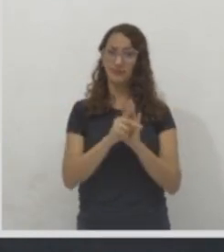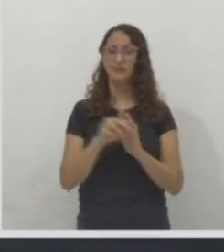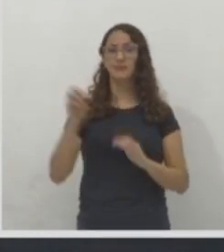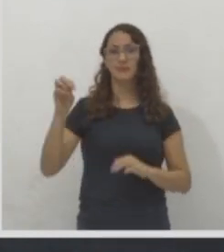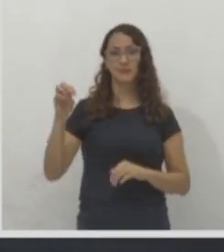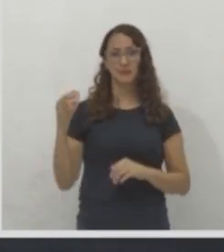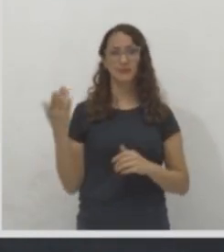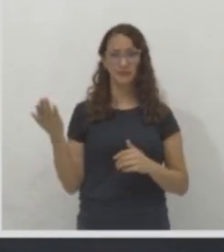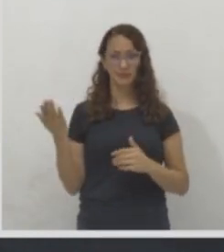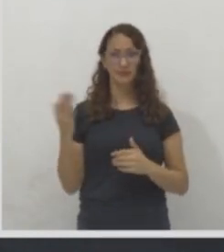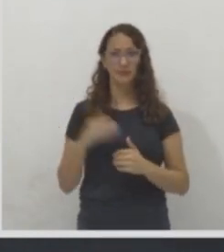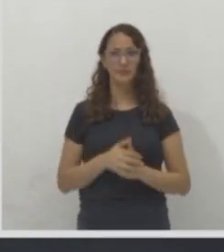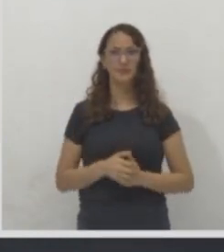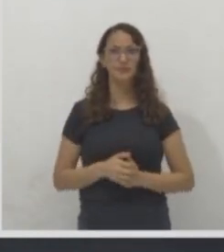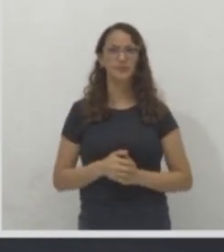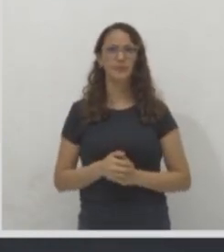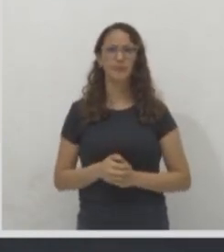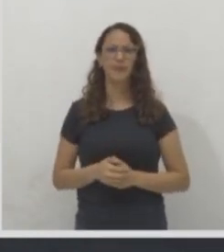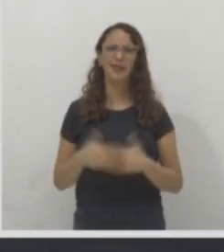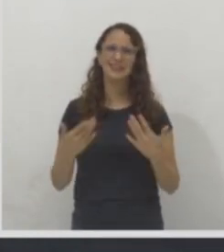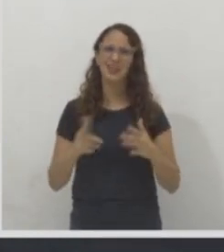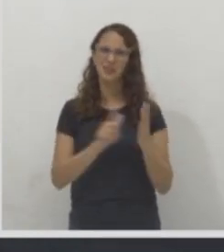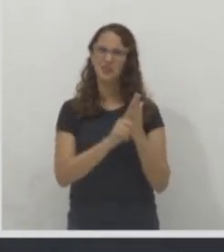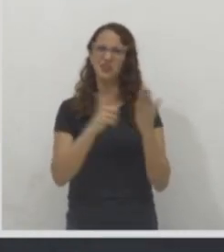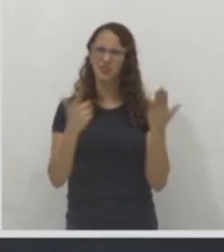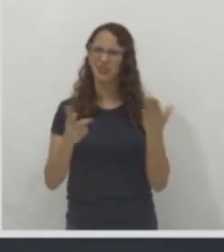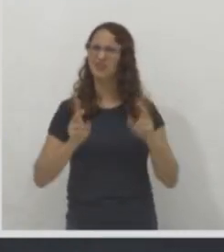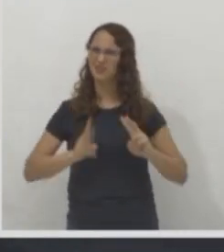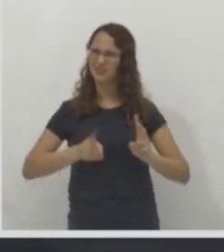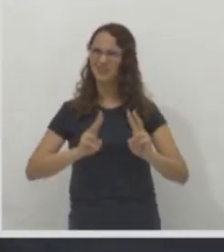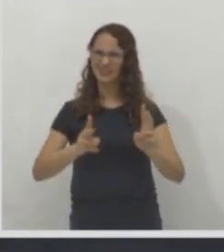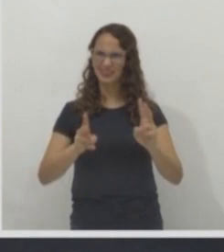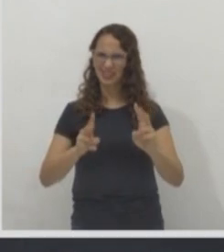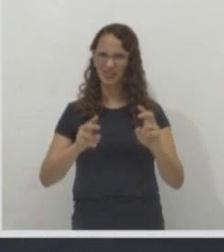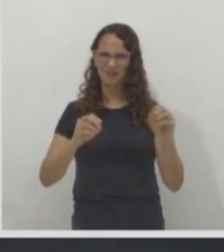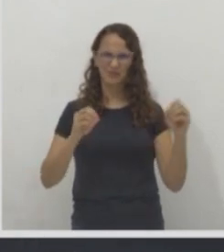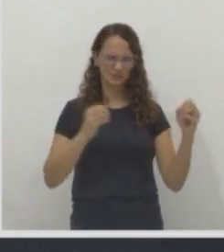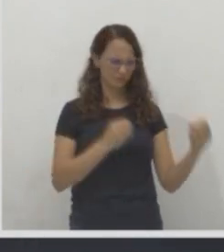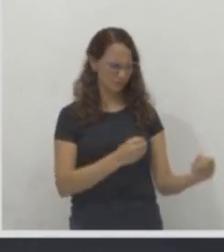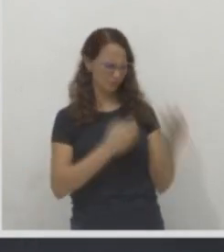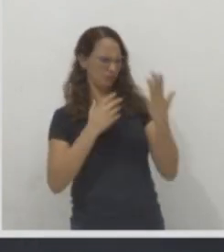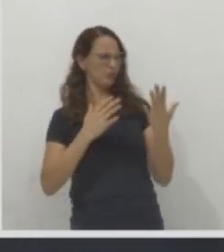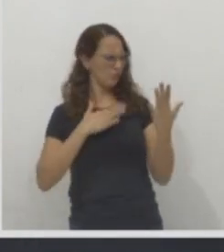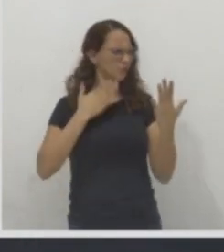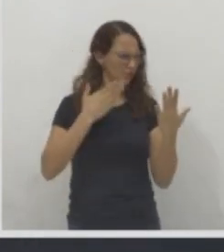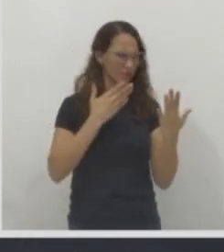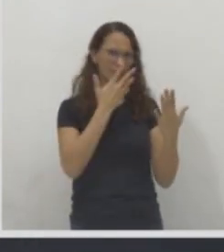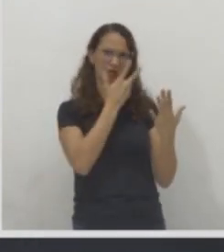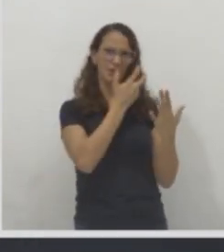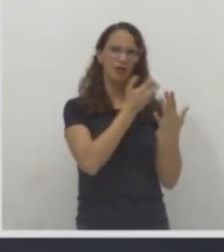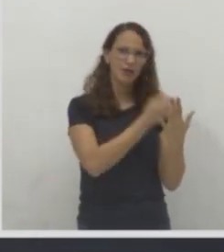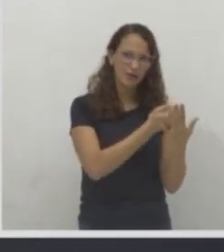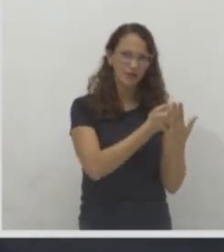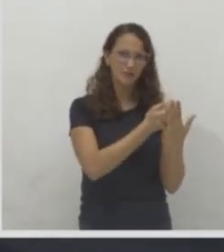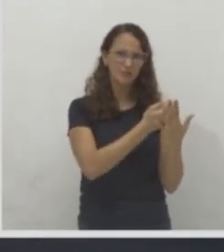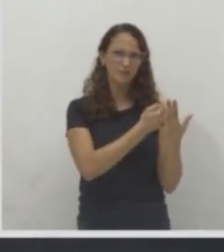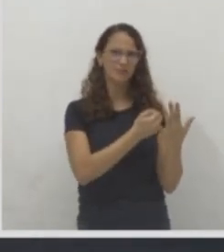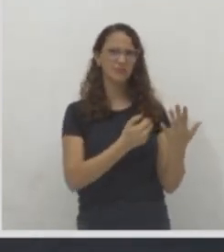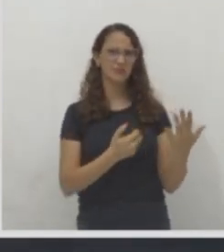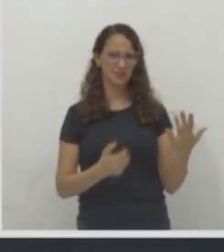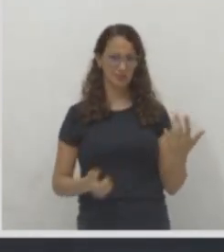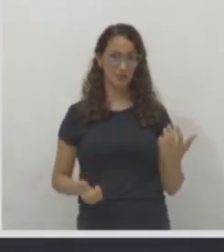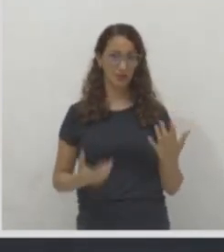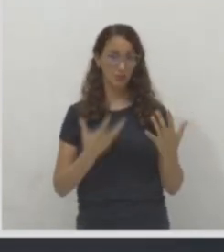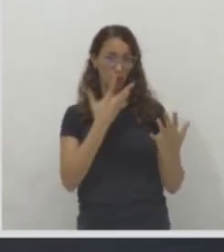Hora, ele faz isso com bastante frequência, essas manchetes, bem